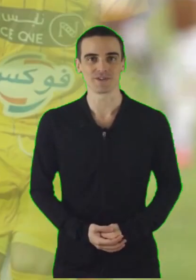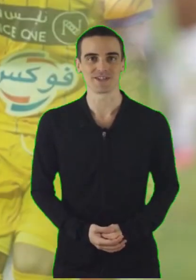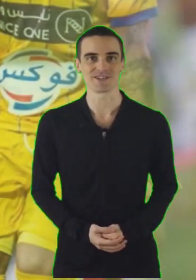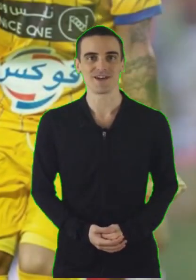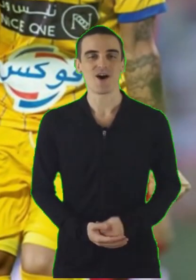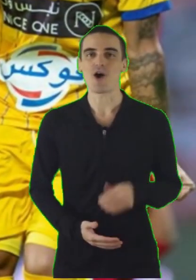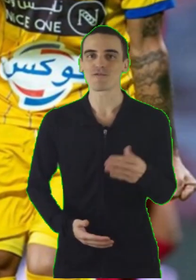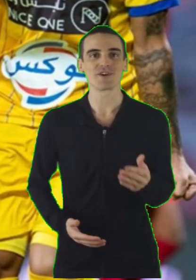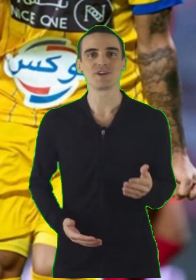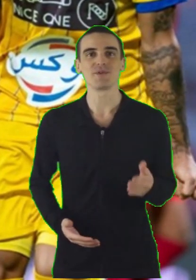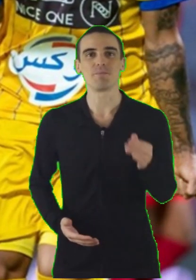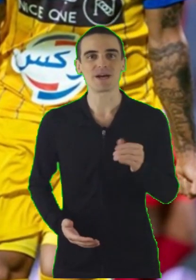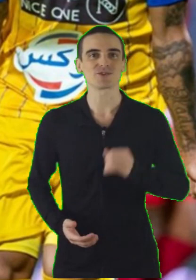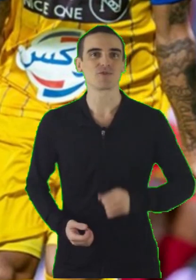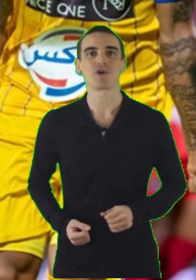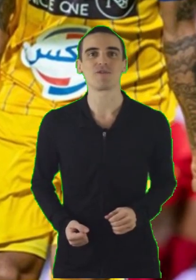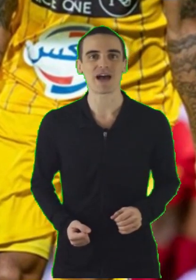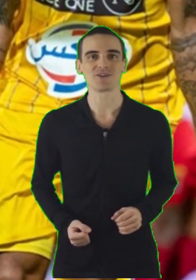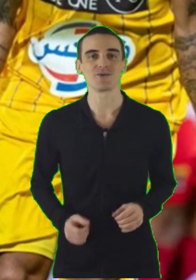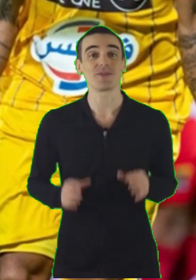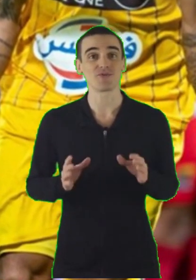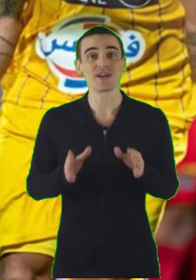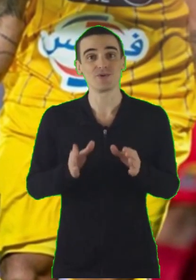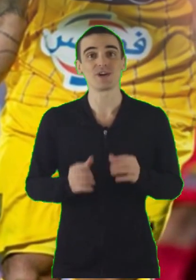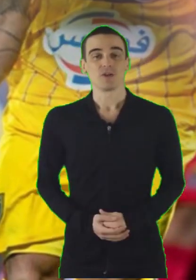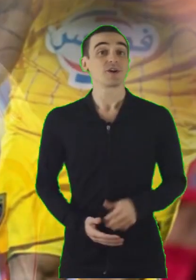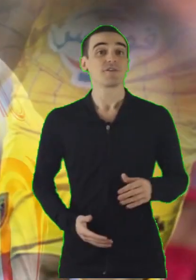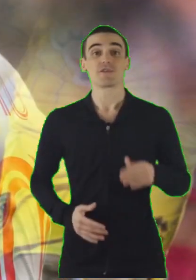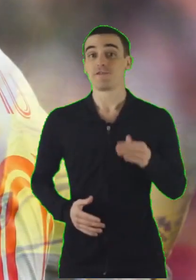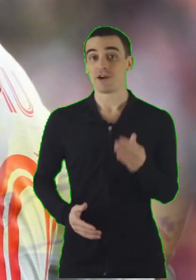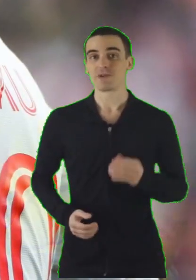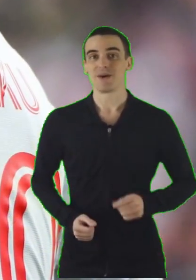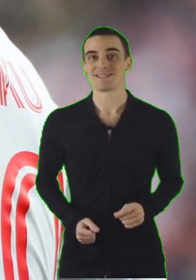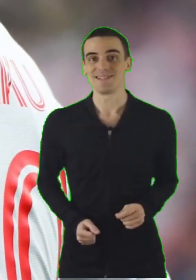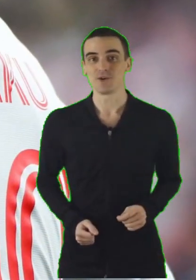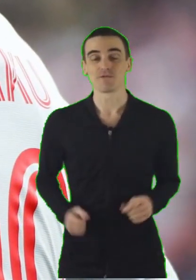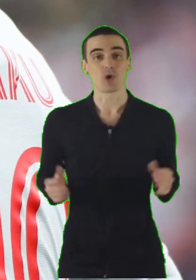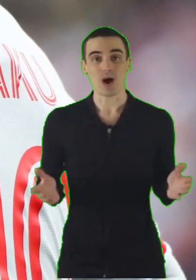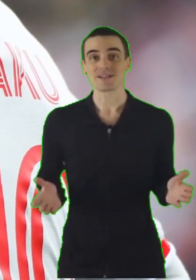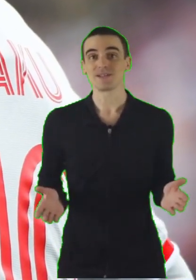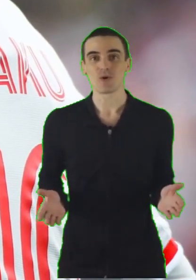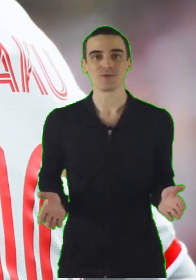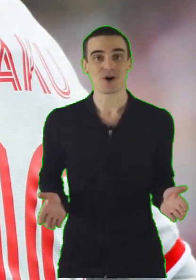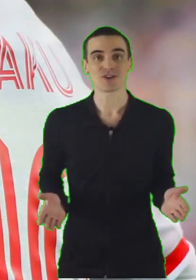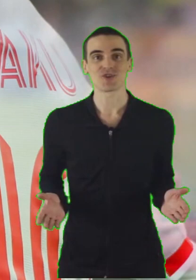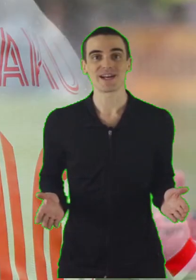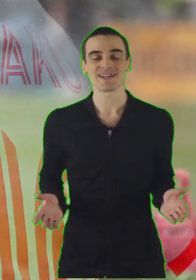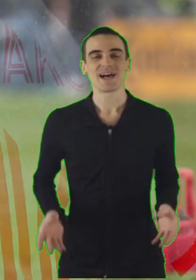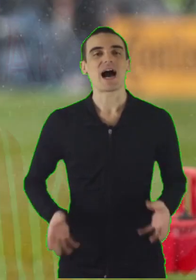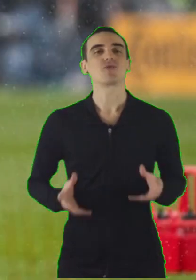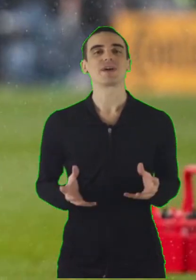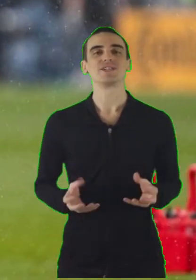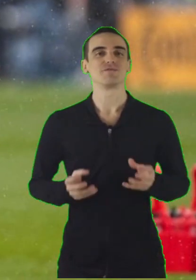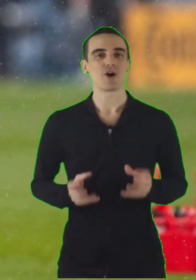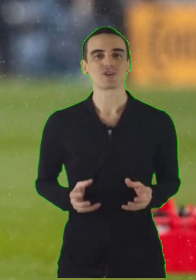tem um salário elevado para assinar com o Cruzeiro ambas as partes precisam chegar a um acordo e o meio campista a reduzir seus ganhos que